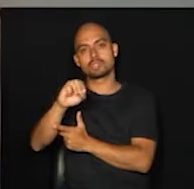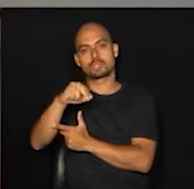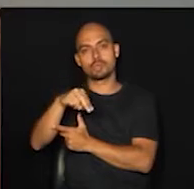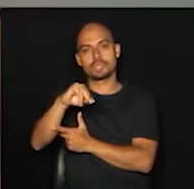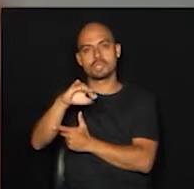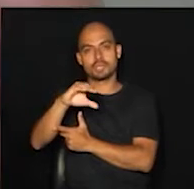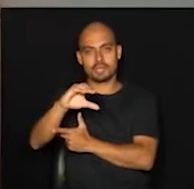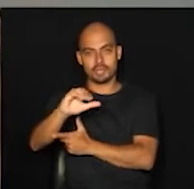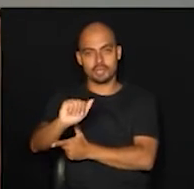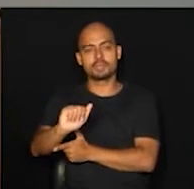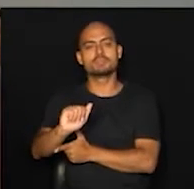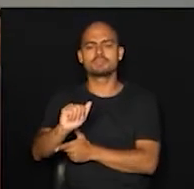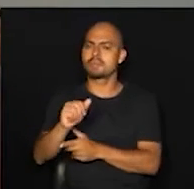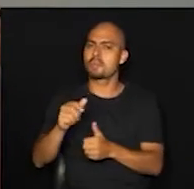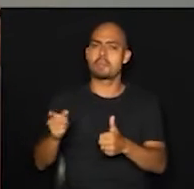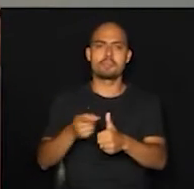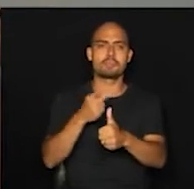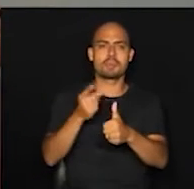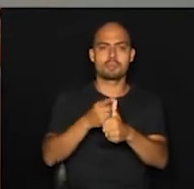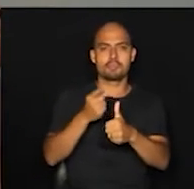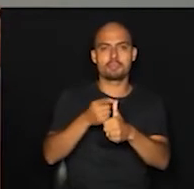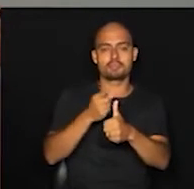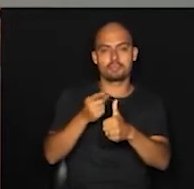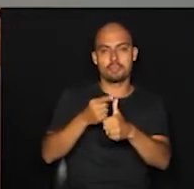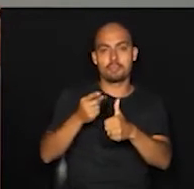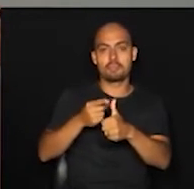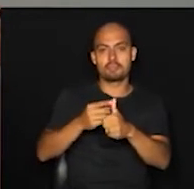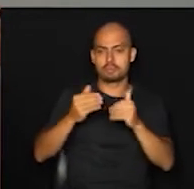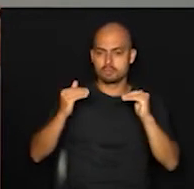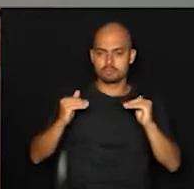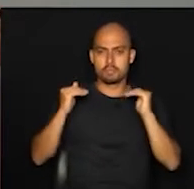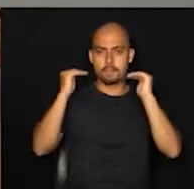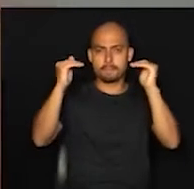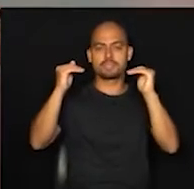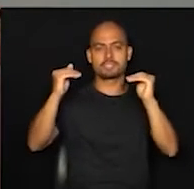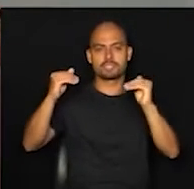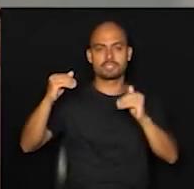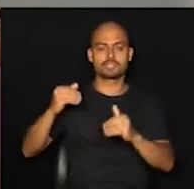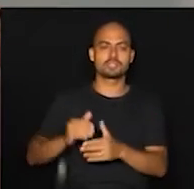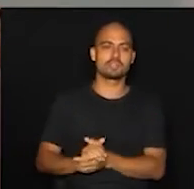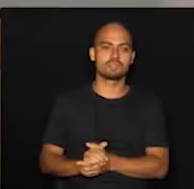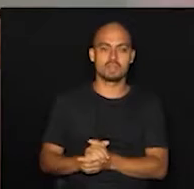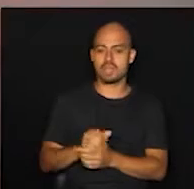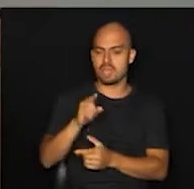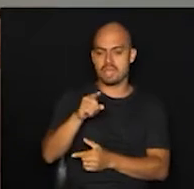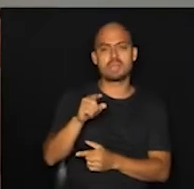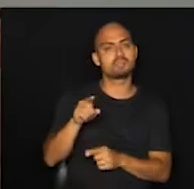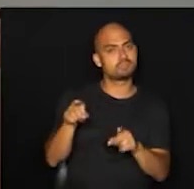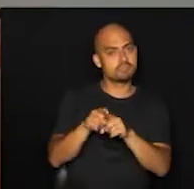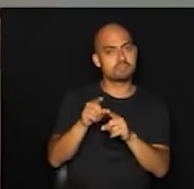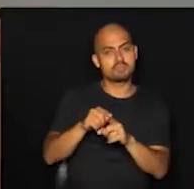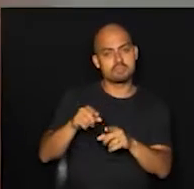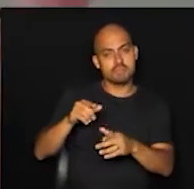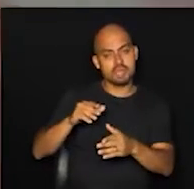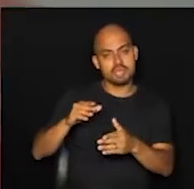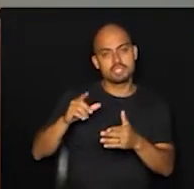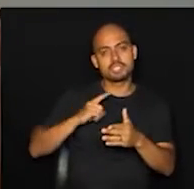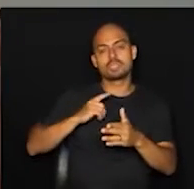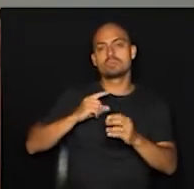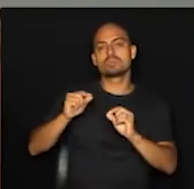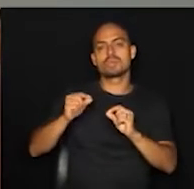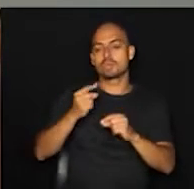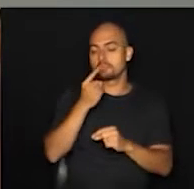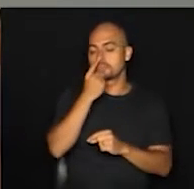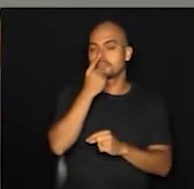anos 1800, quando o primeiro-ministro foi o Visconde do Rio Branco, que era chefe da maçonaria, e com quem ela se dava muito também, né? Ela não era...